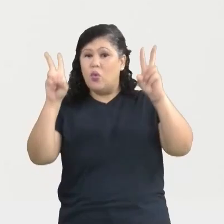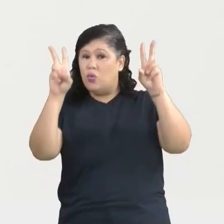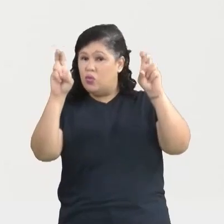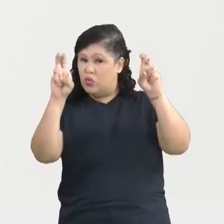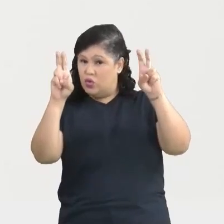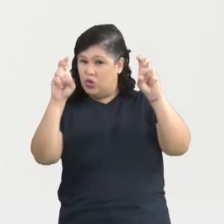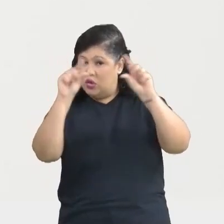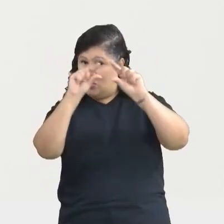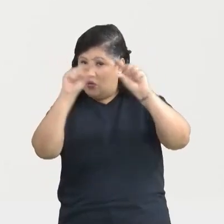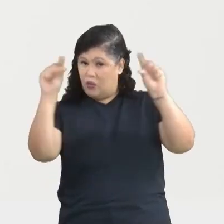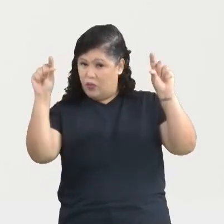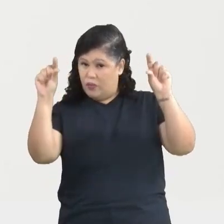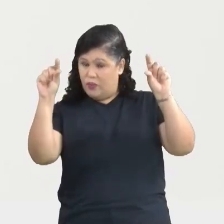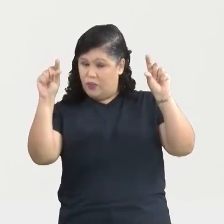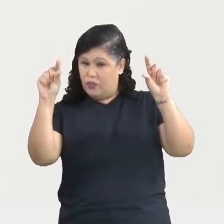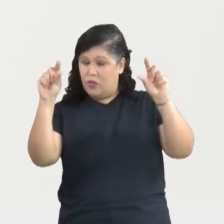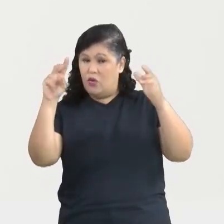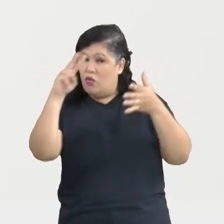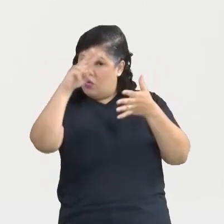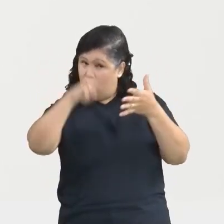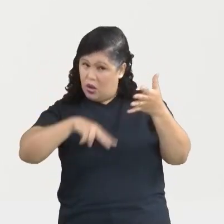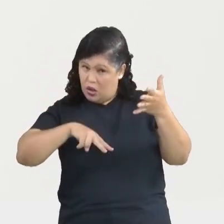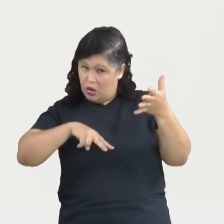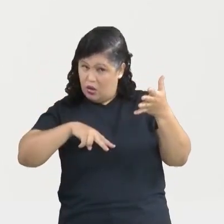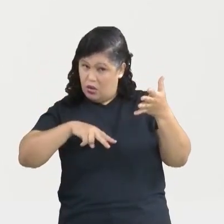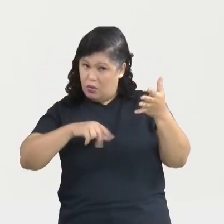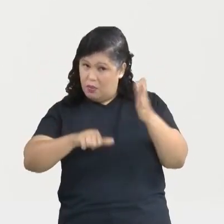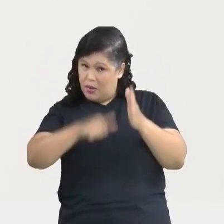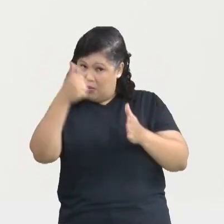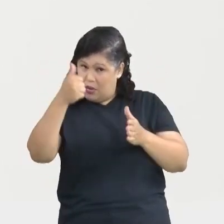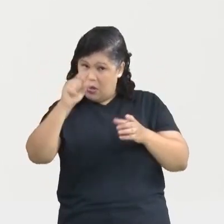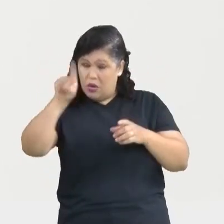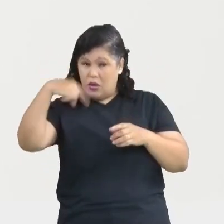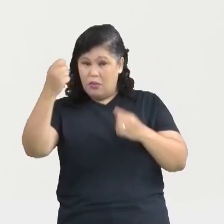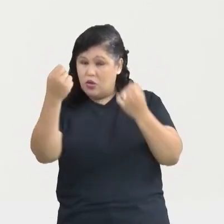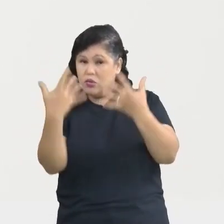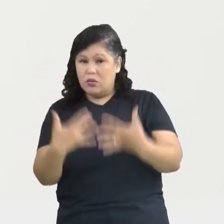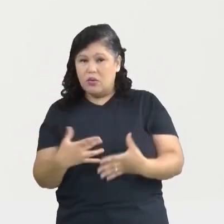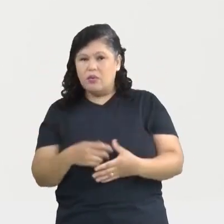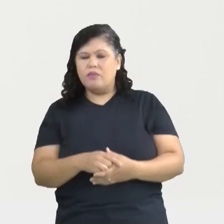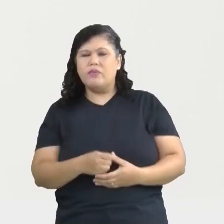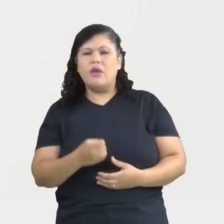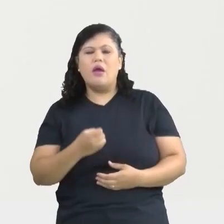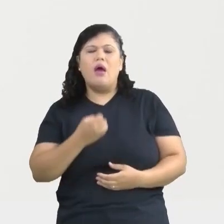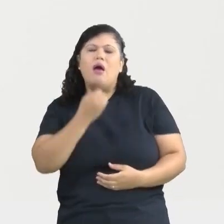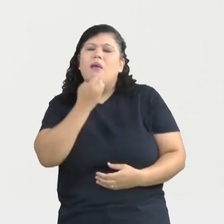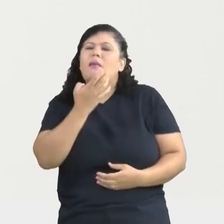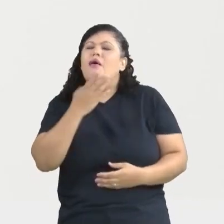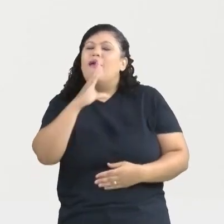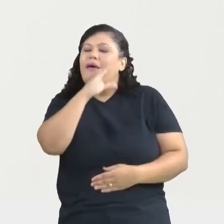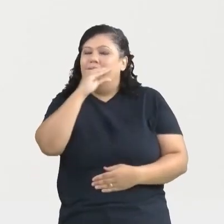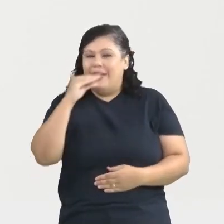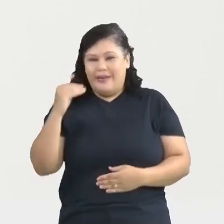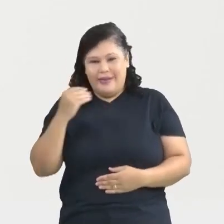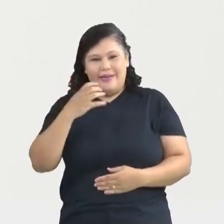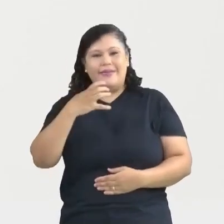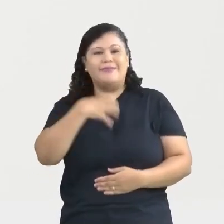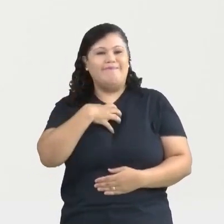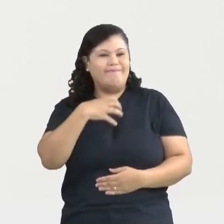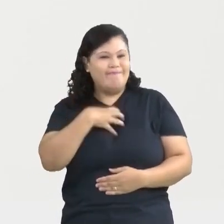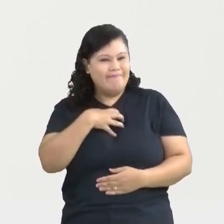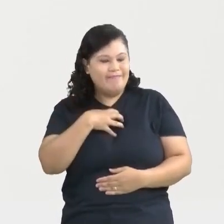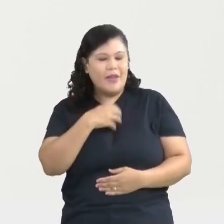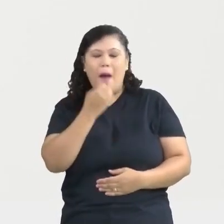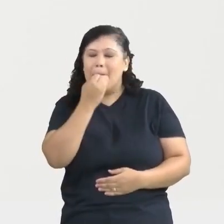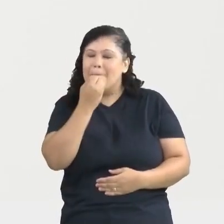ler primeiro para vocês e depois explicar, tá bom? Tá bem? É bom ser criança. É bom ser